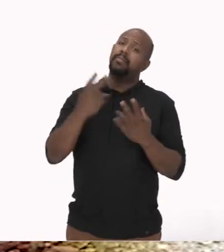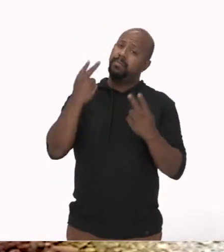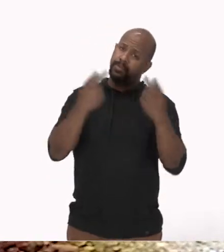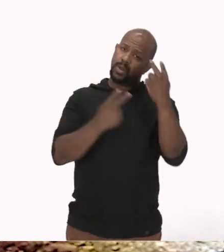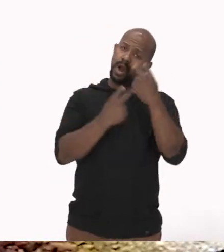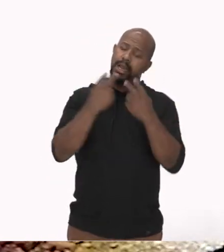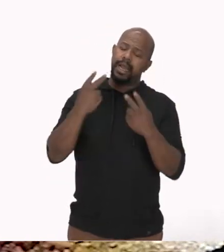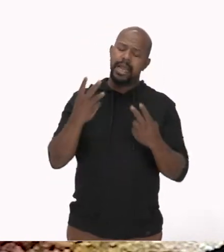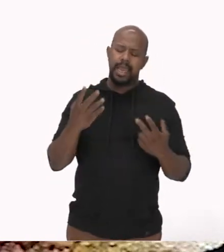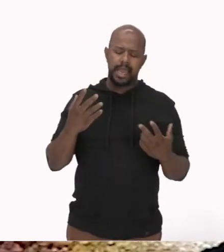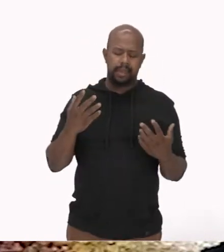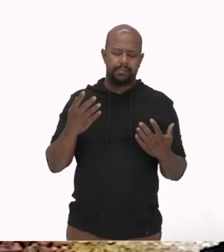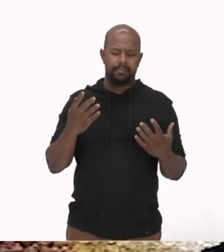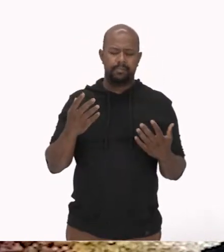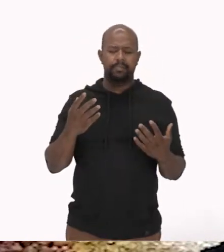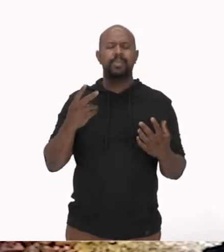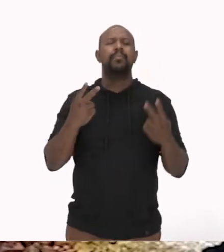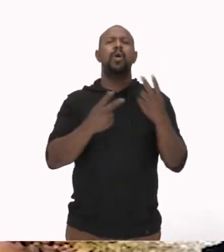e me olham